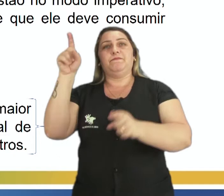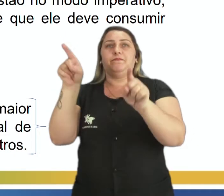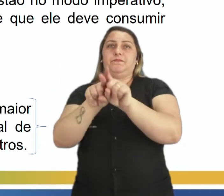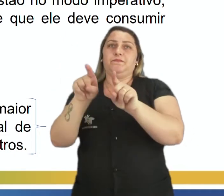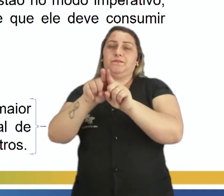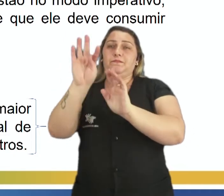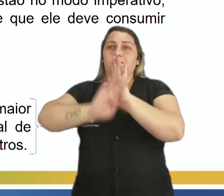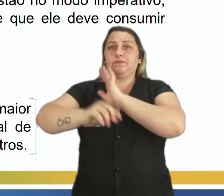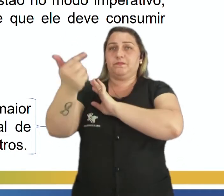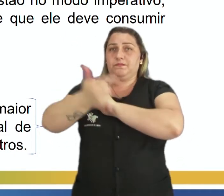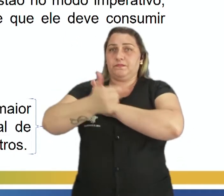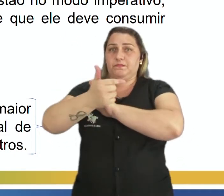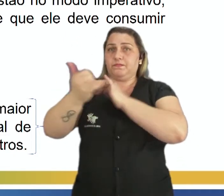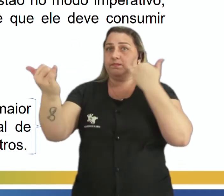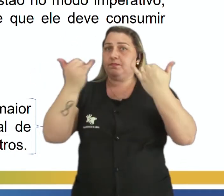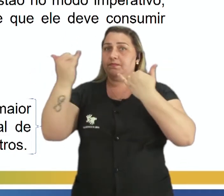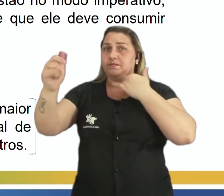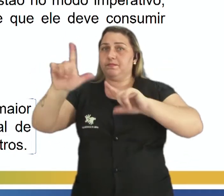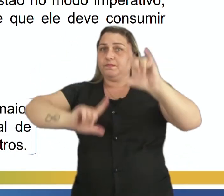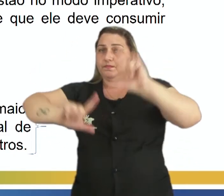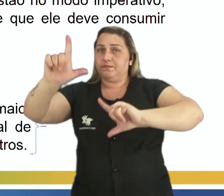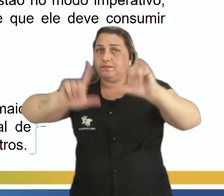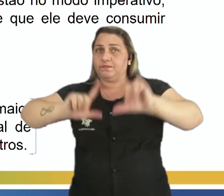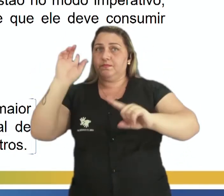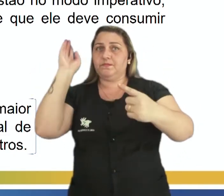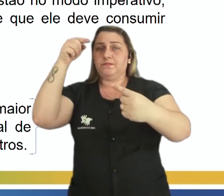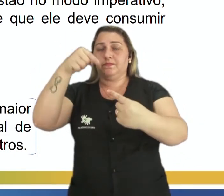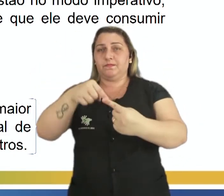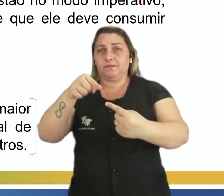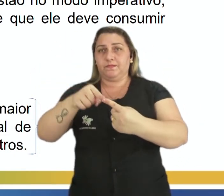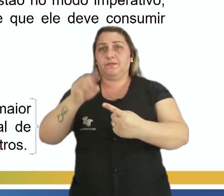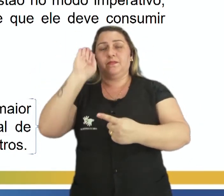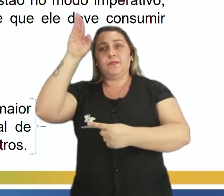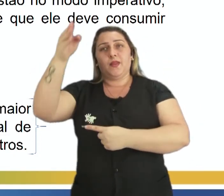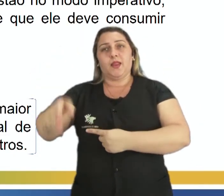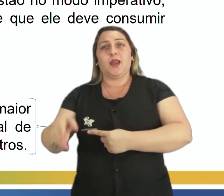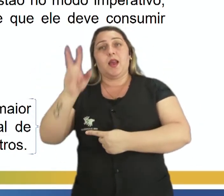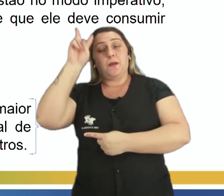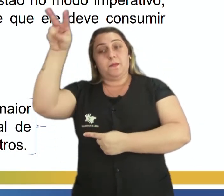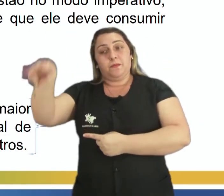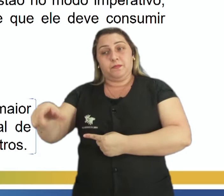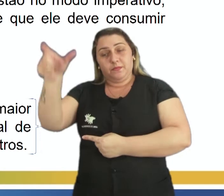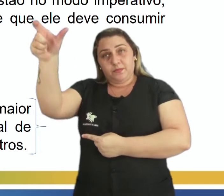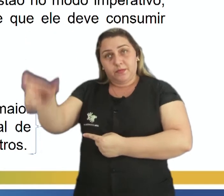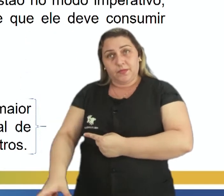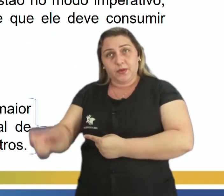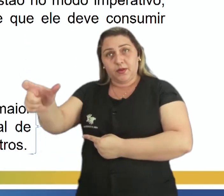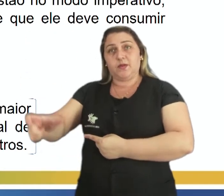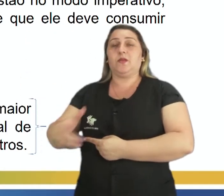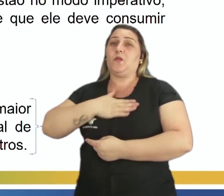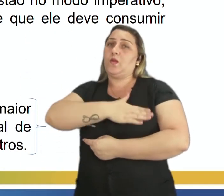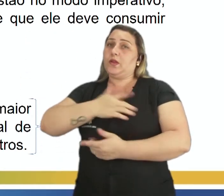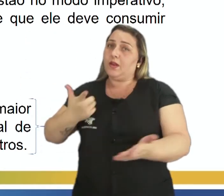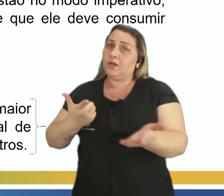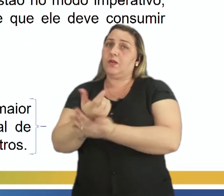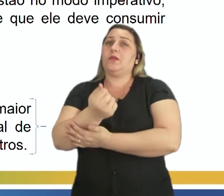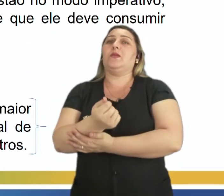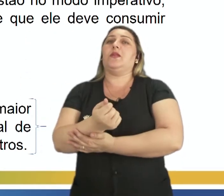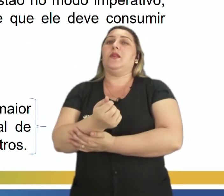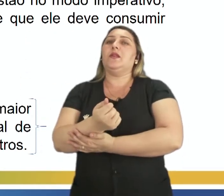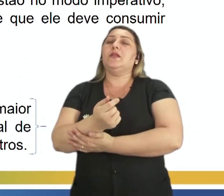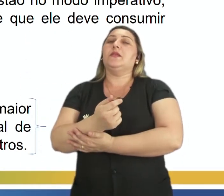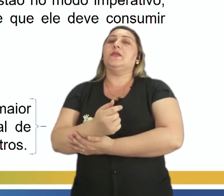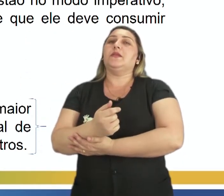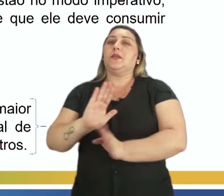sobre o texto 2, a propaganda. A função primordial desse gênero é convencer alguém a consumir algo, influenciar pessoas a agir